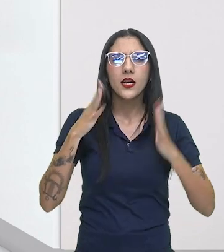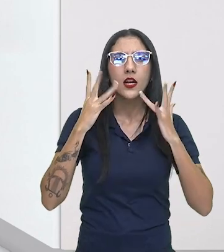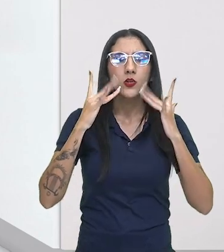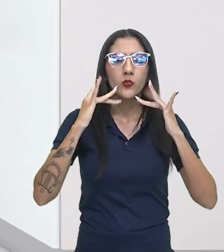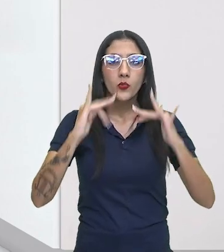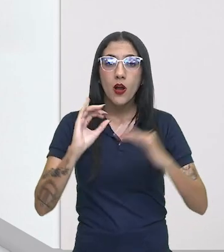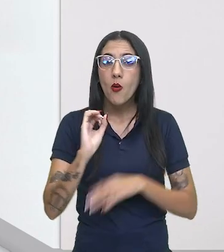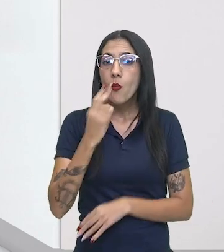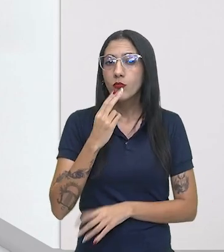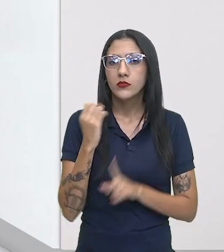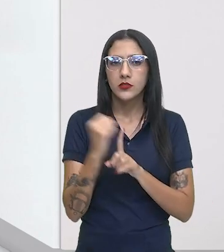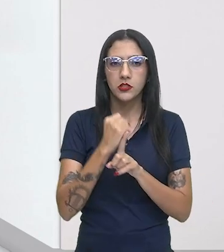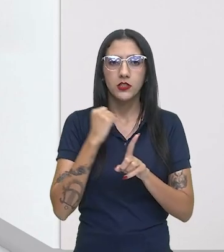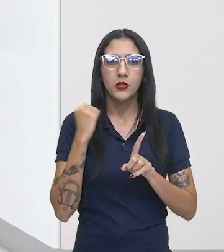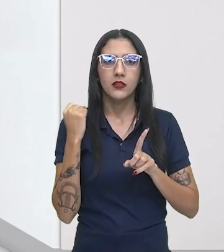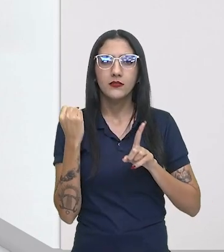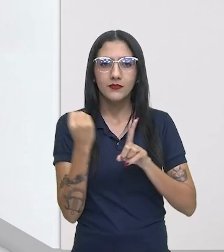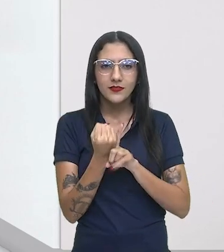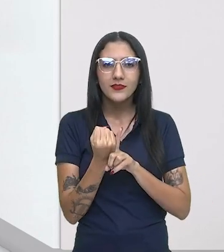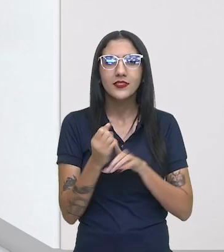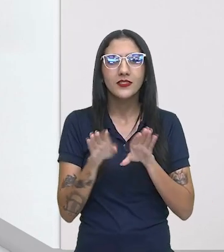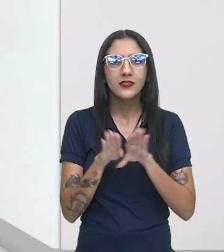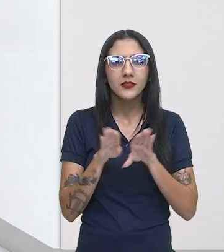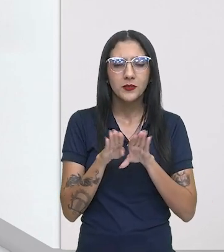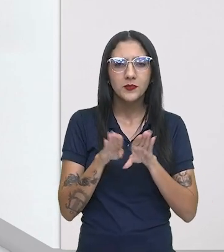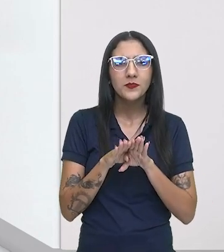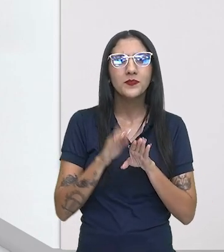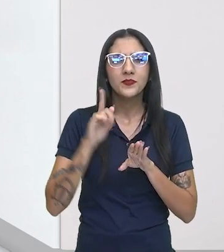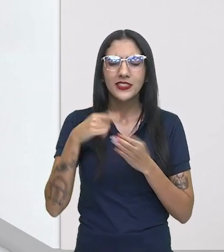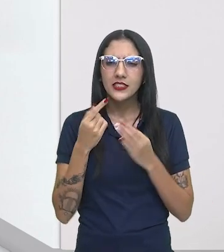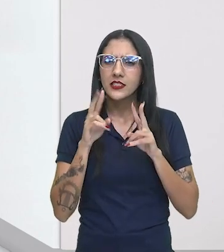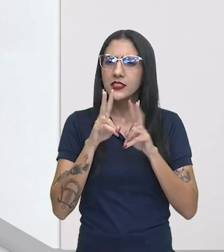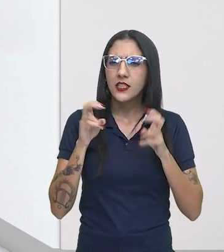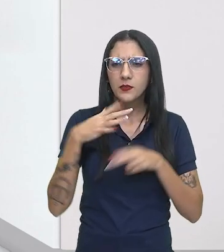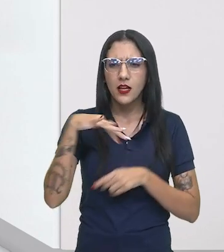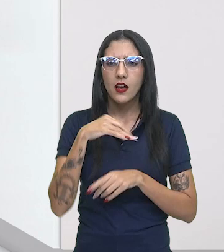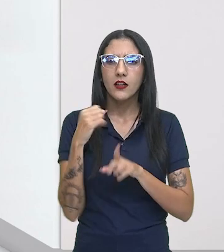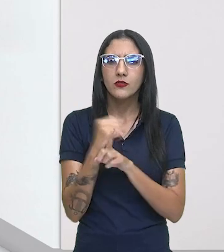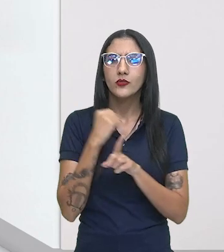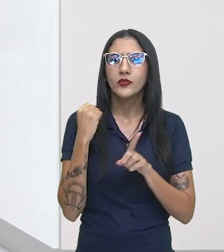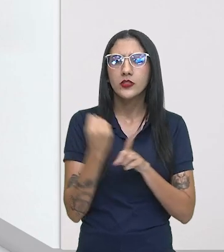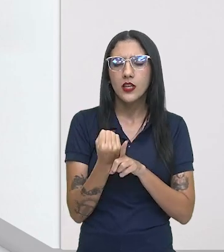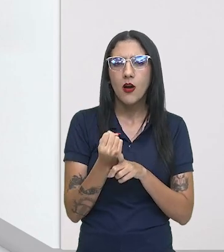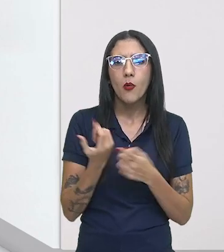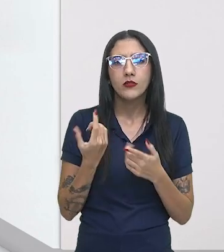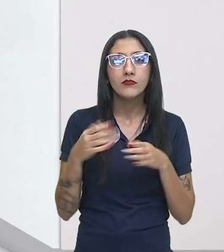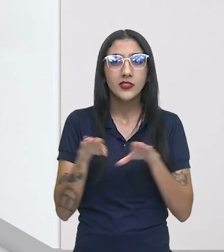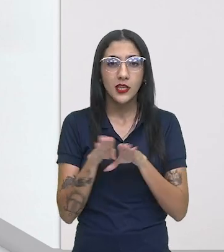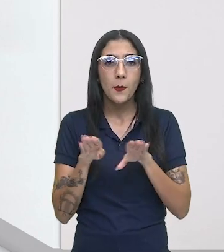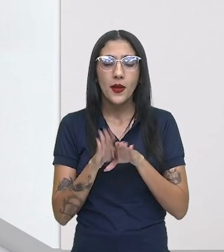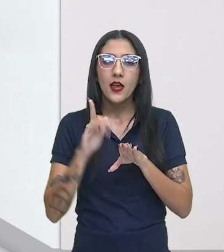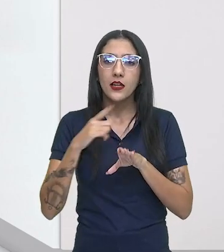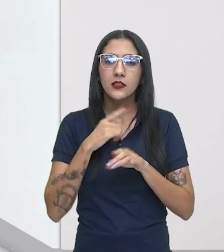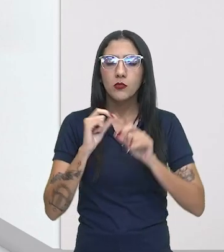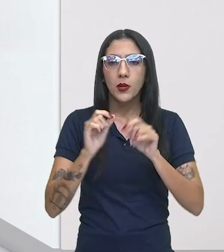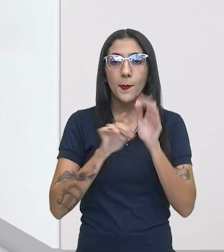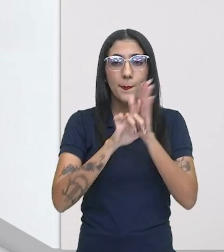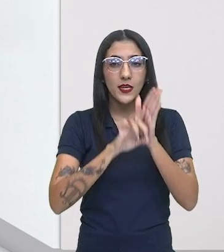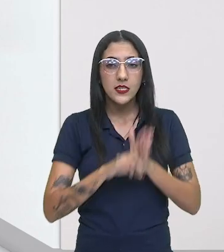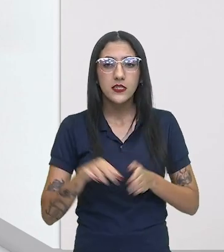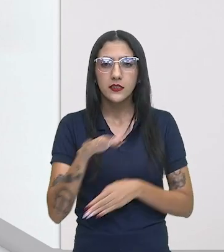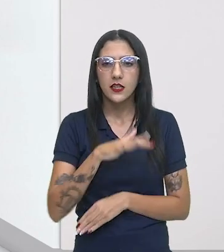natural ou social. E quando eu falo desse mundo social, é porque também existem